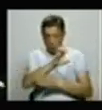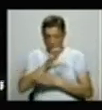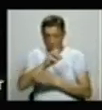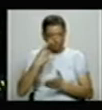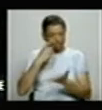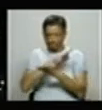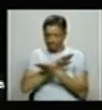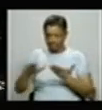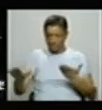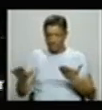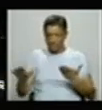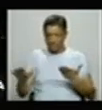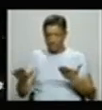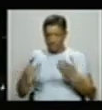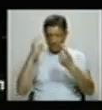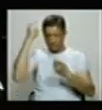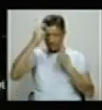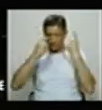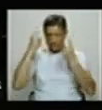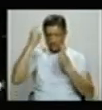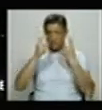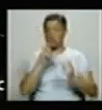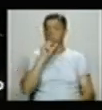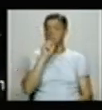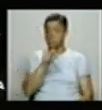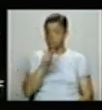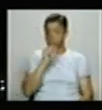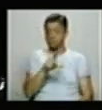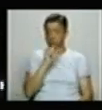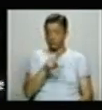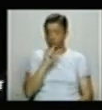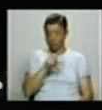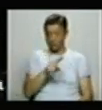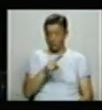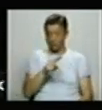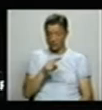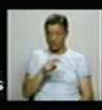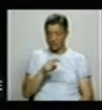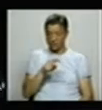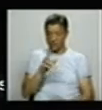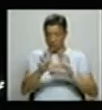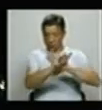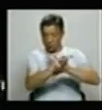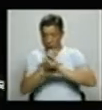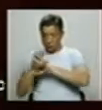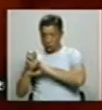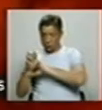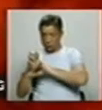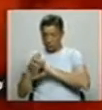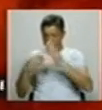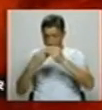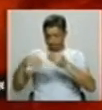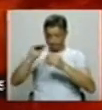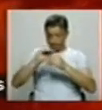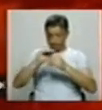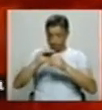desconhecidos. E eles pensam que pode ser essa a explicação para esta absorção extra